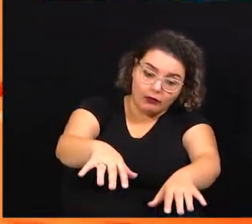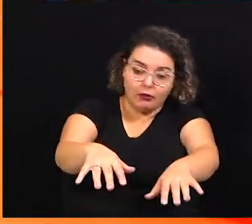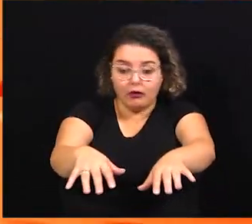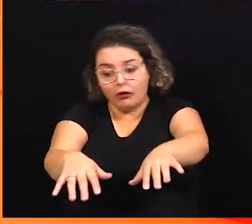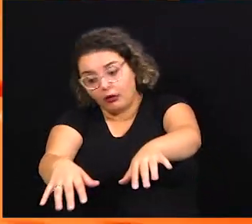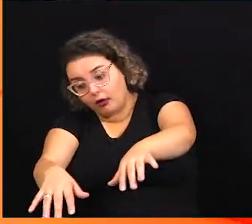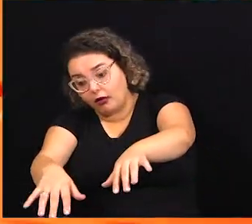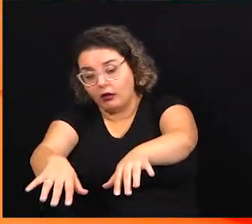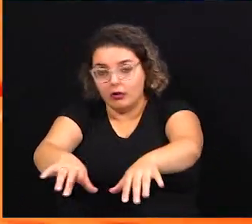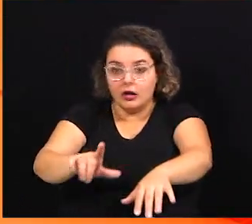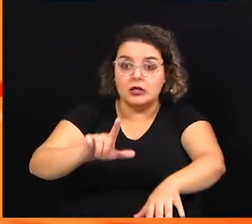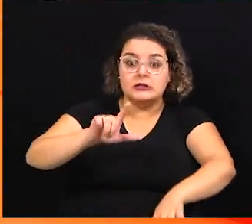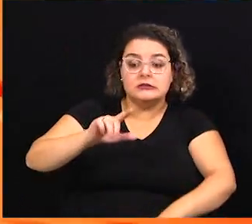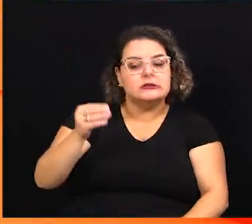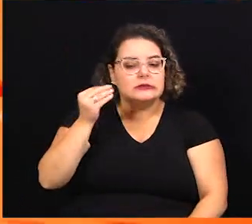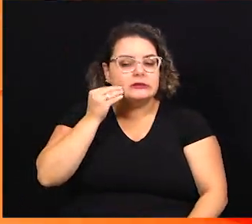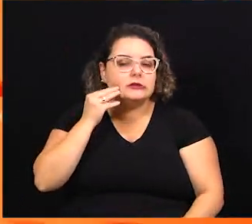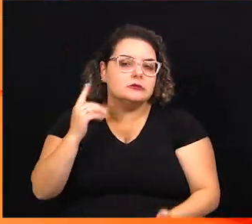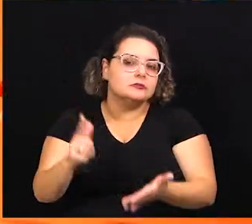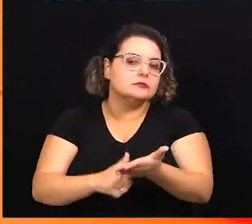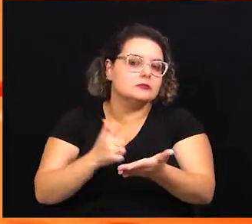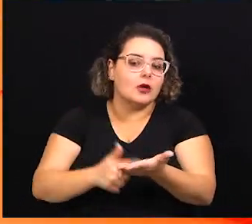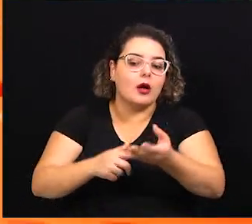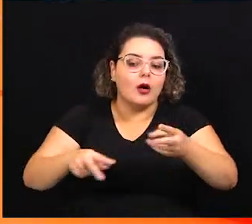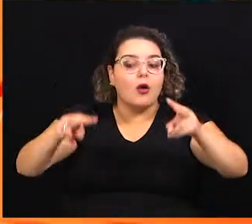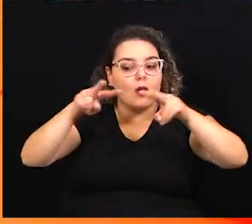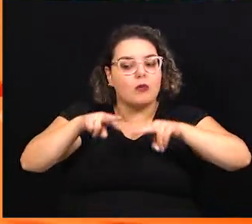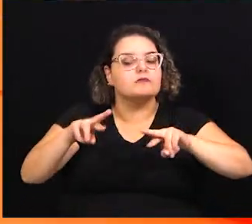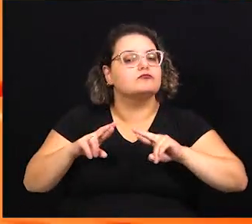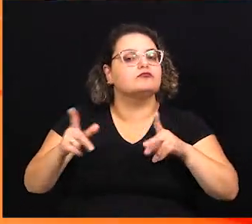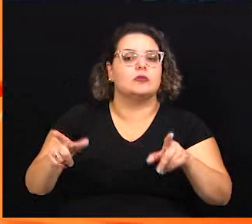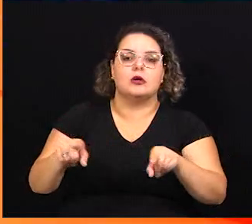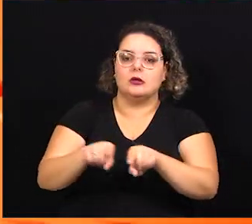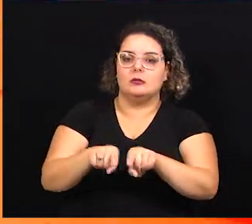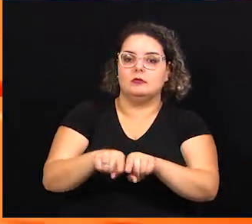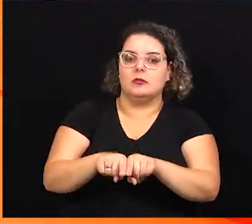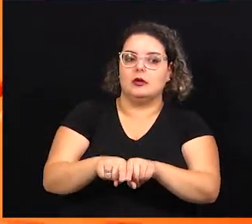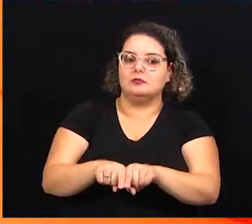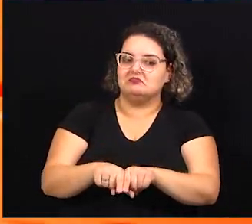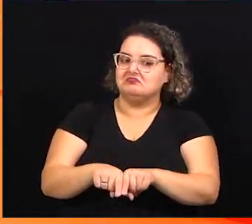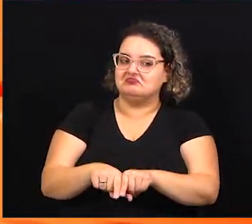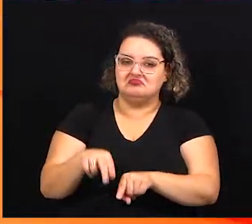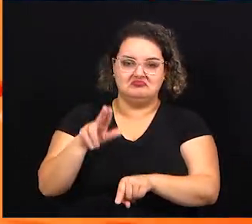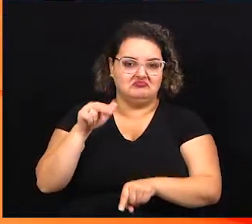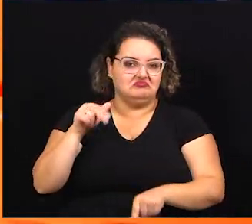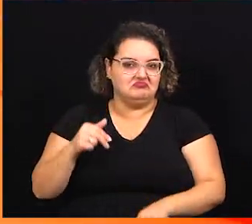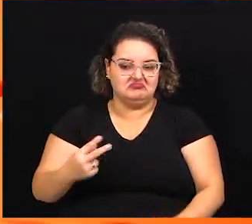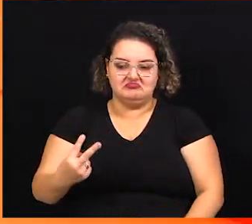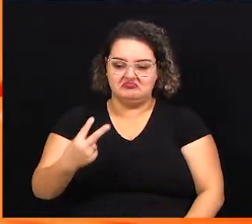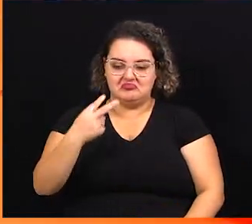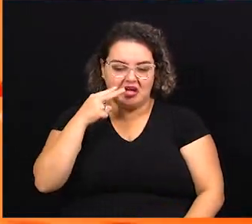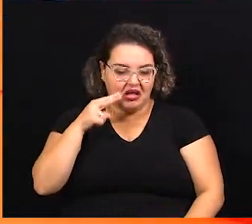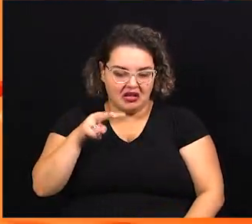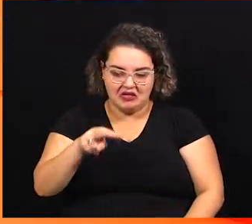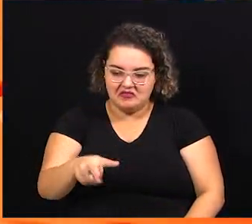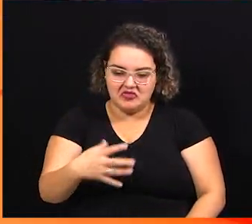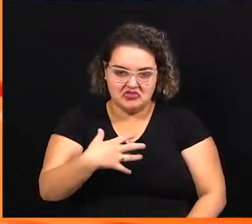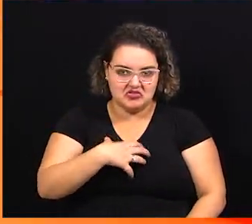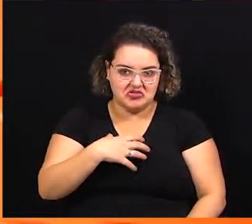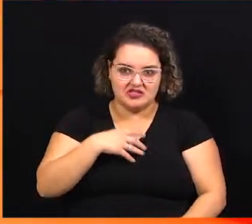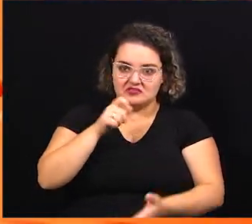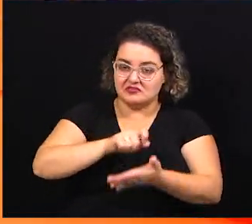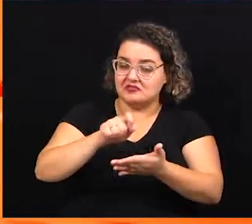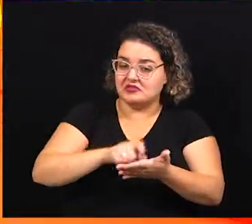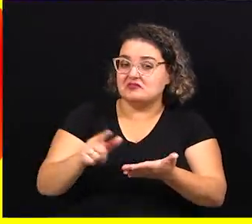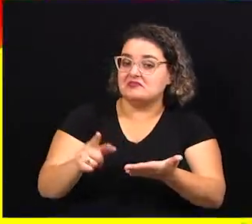que existam algumas outras obras que tentam fazer um ponto de vista diferente também, eu nunca vi nada similar à forma que eu